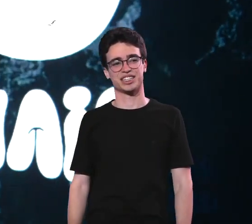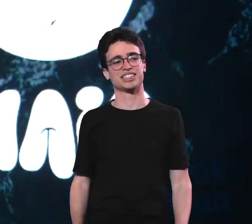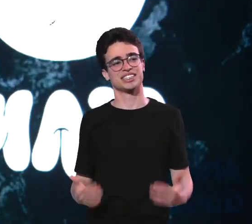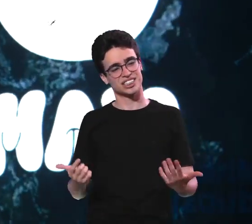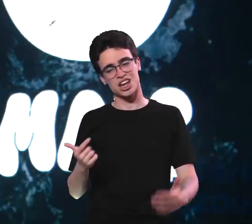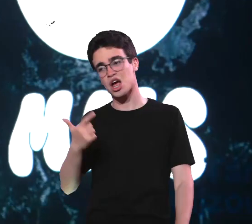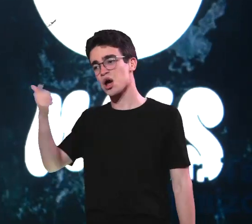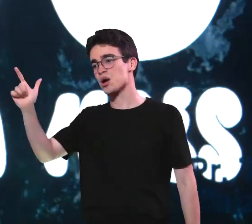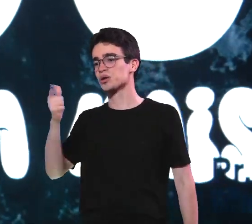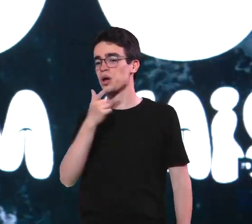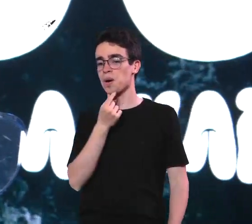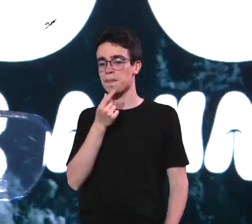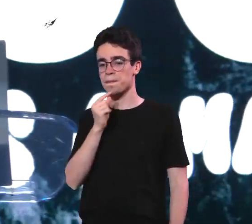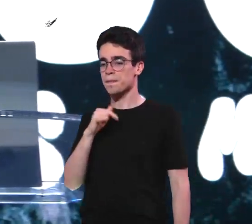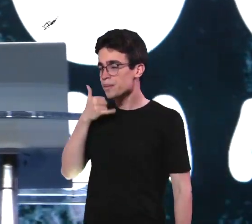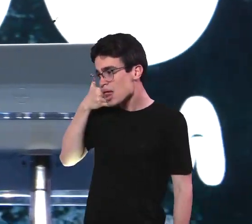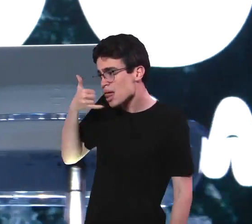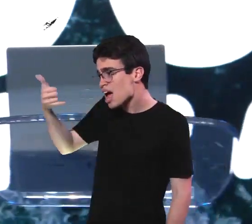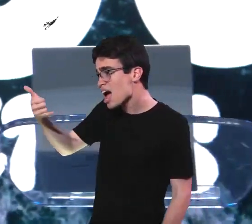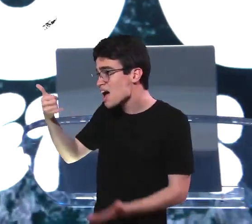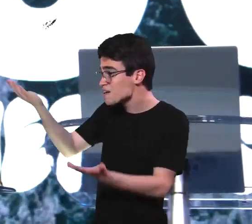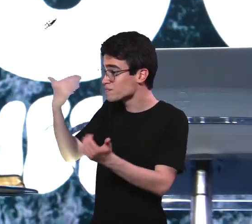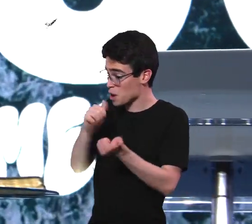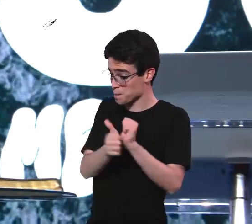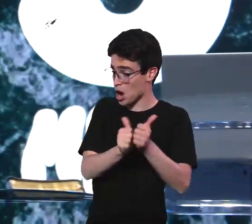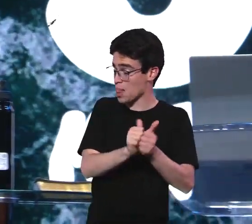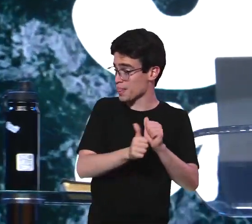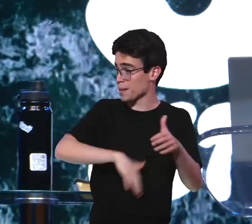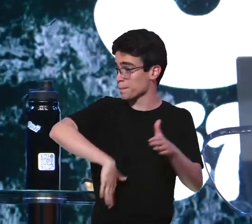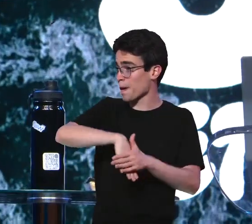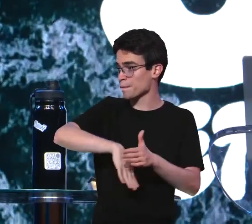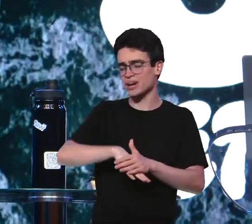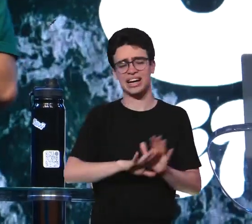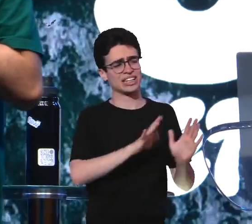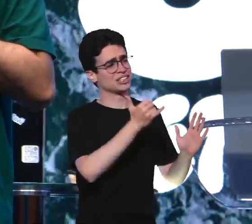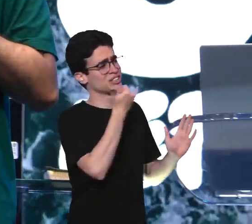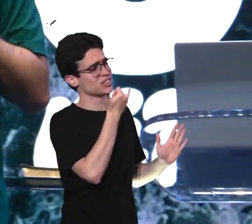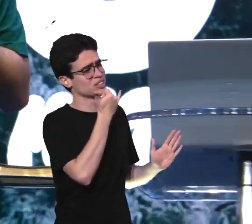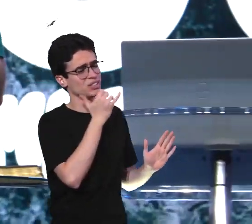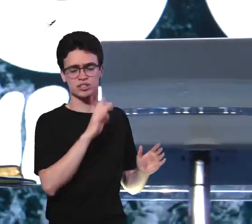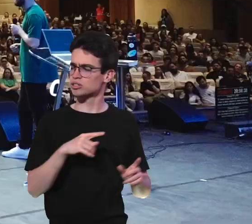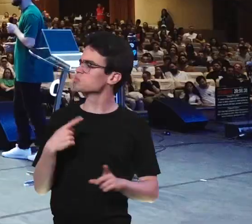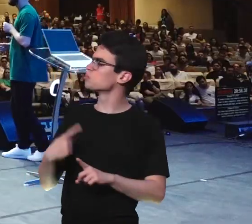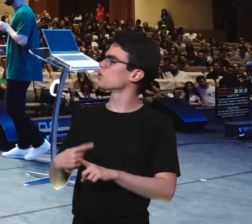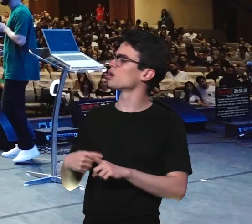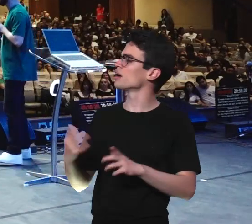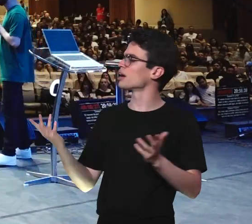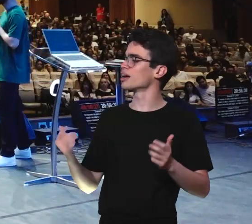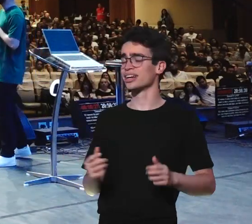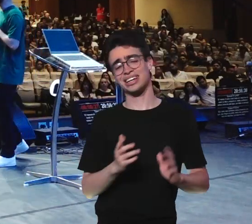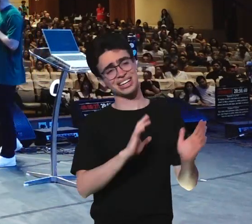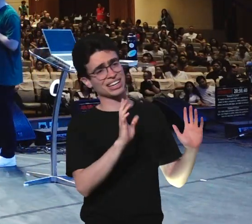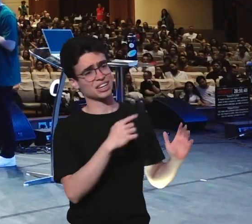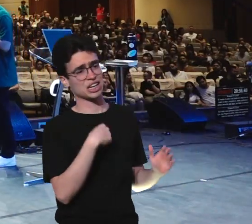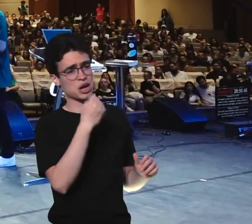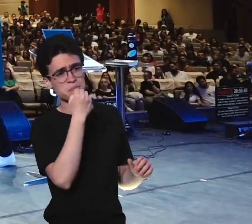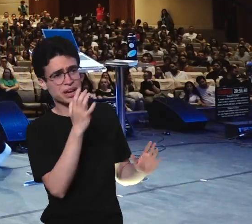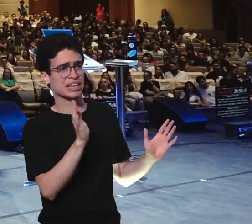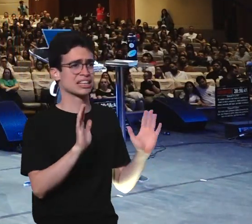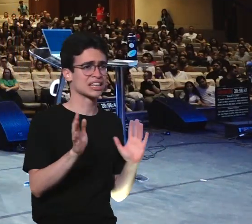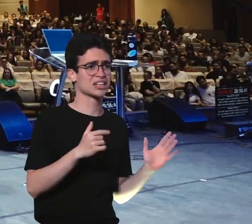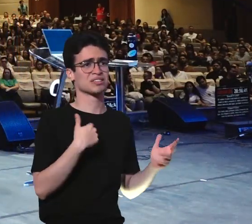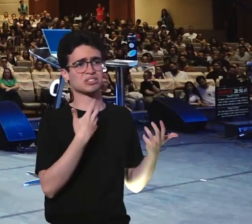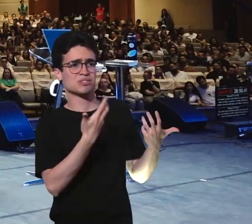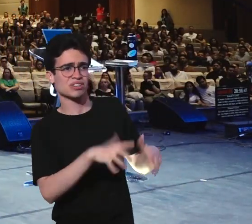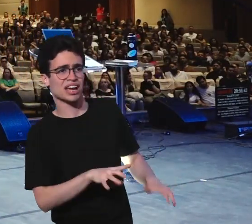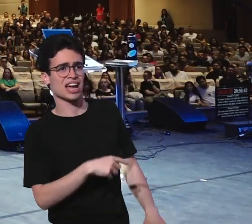Teve outro menino, eu liguei para ele, fulano, vamos jogar bola. Eu não vou, por que você não vai? Não, eu não estou bem e tal, não estou